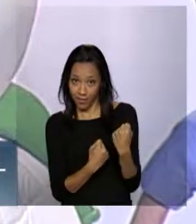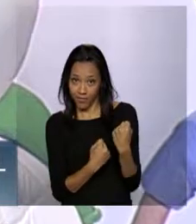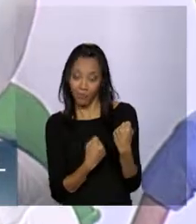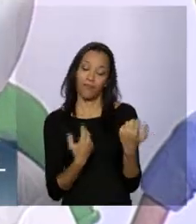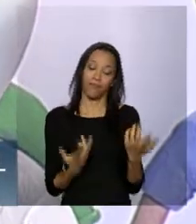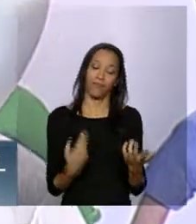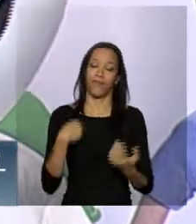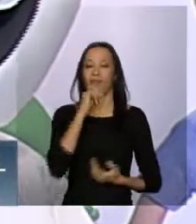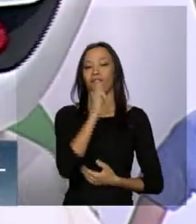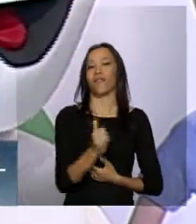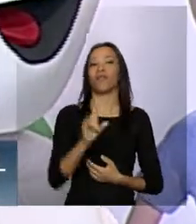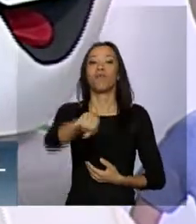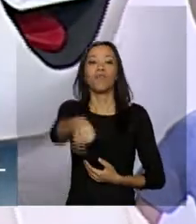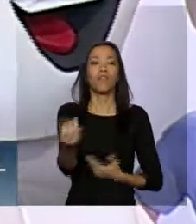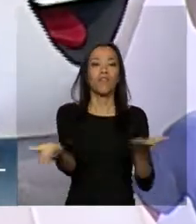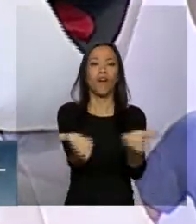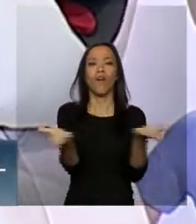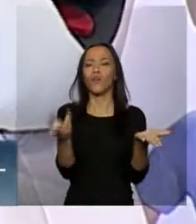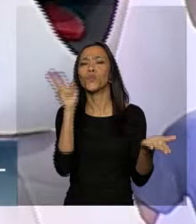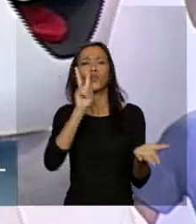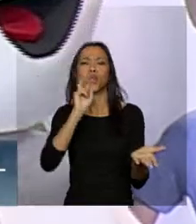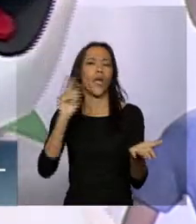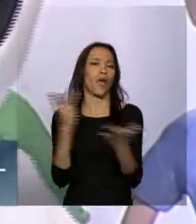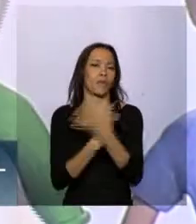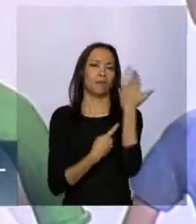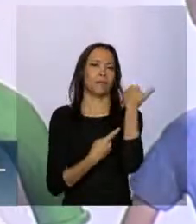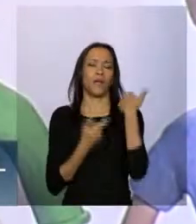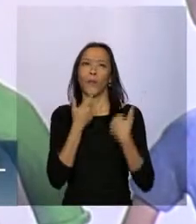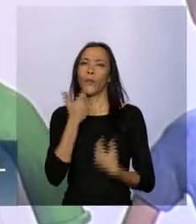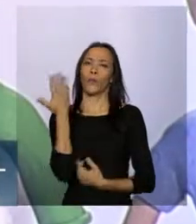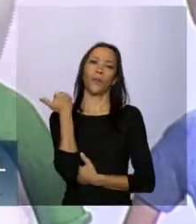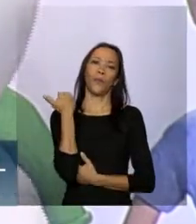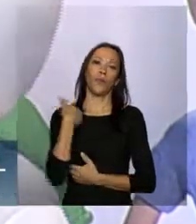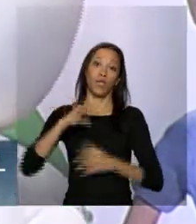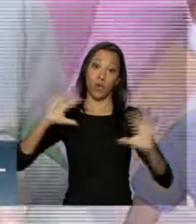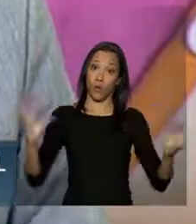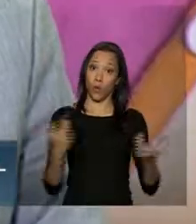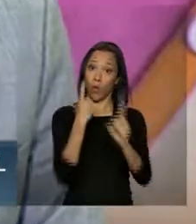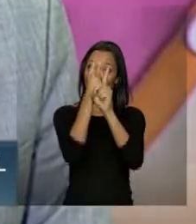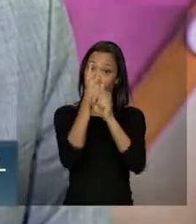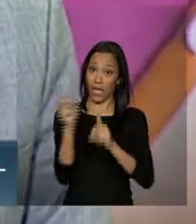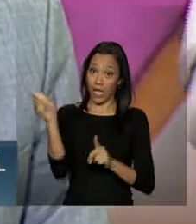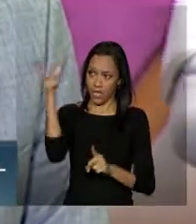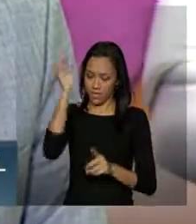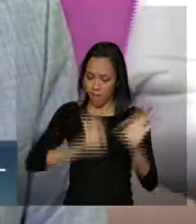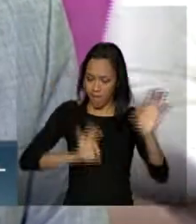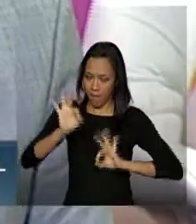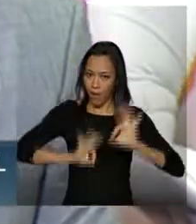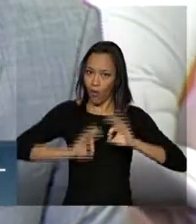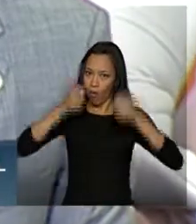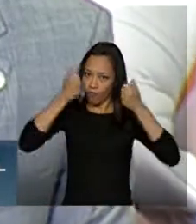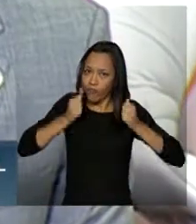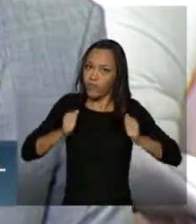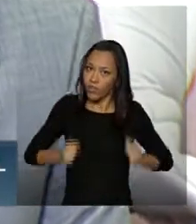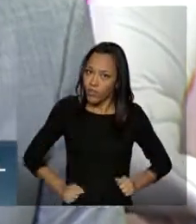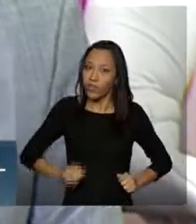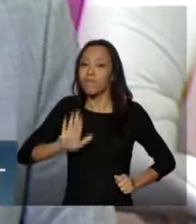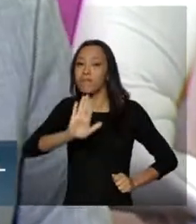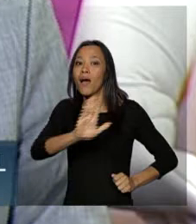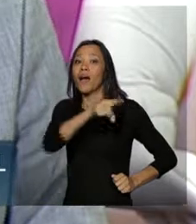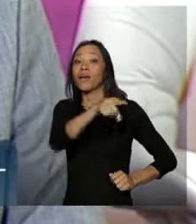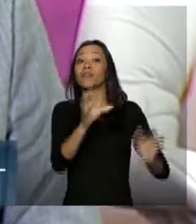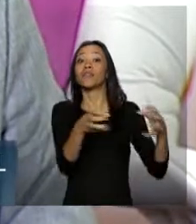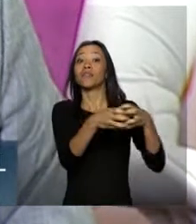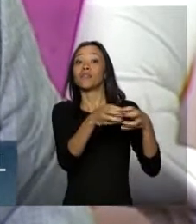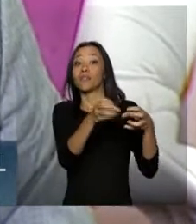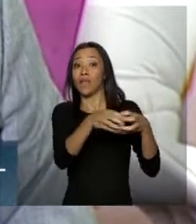Posso. Deixa eu aproveitar e contar aqui uma história. Tivemos recentemente um evento que o Zé Gotinha se preparou para ir, mas a Organização